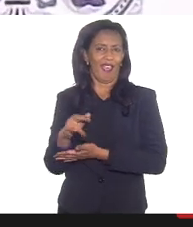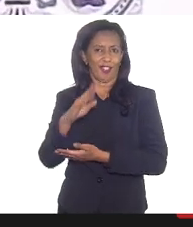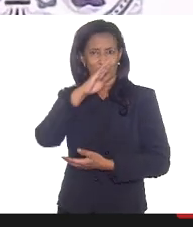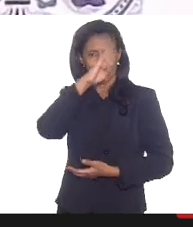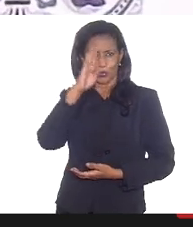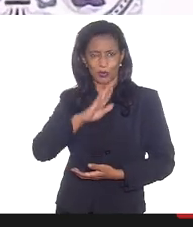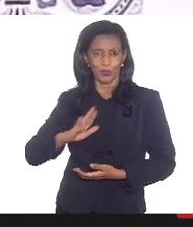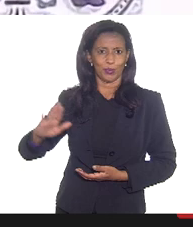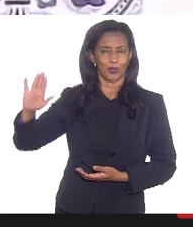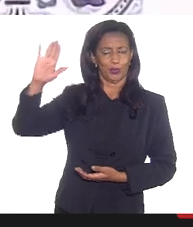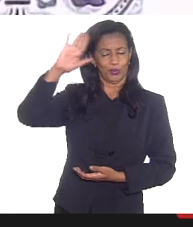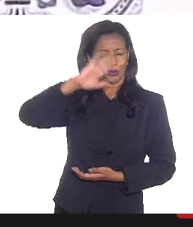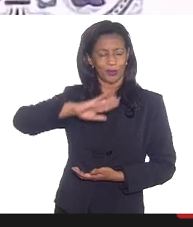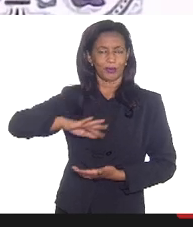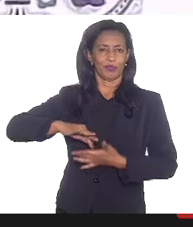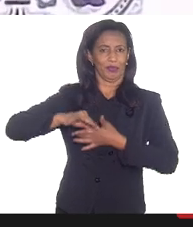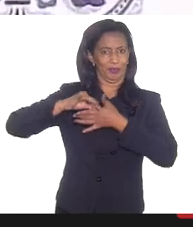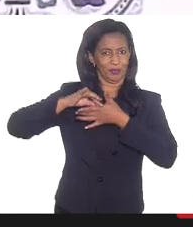Representante estadual da FAEB,